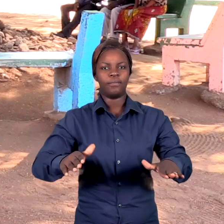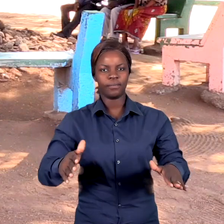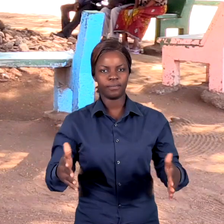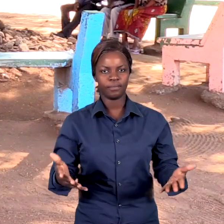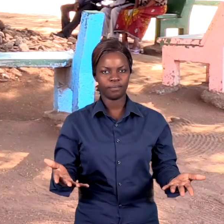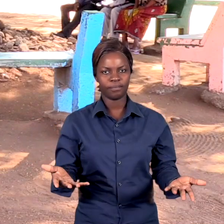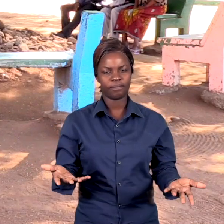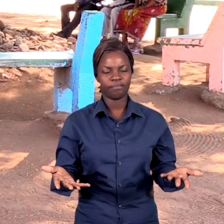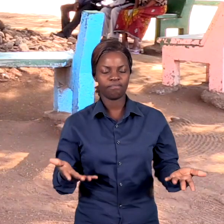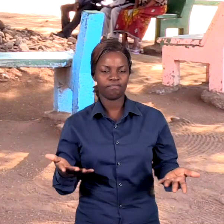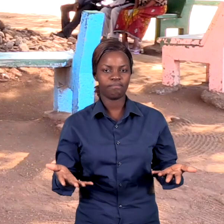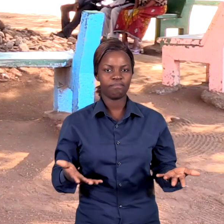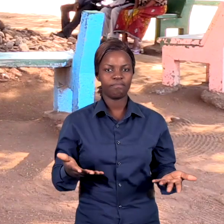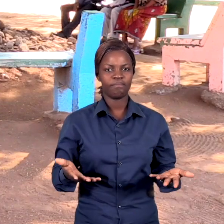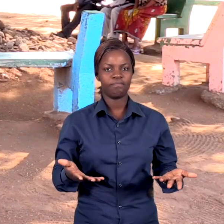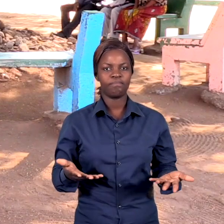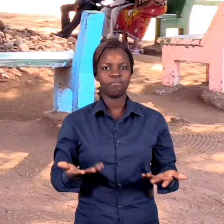não temos tido